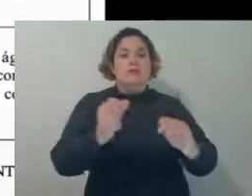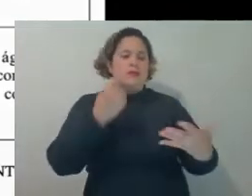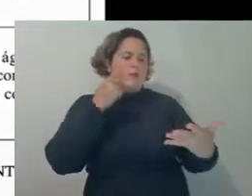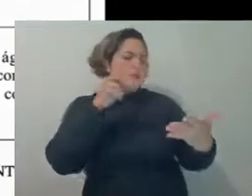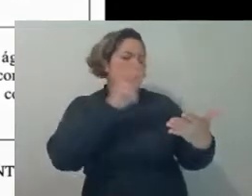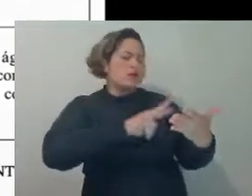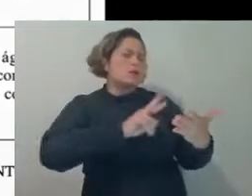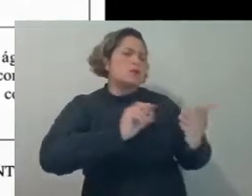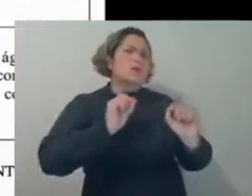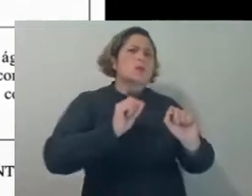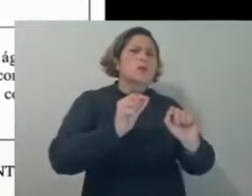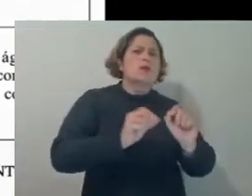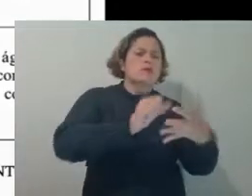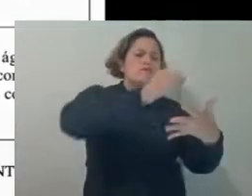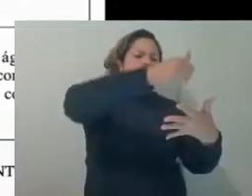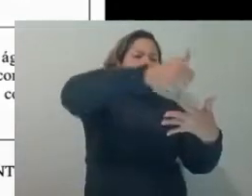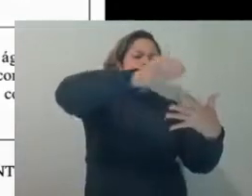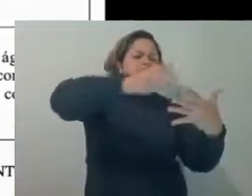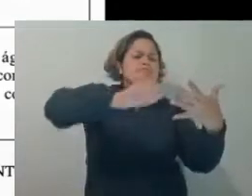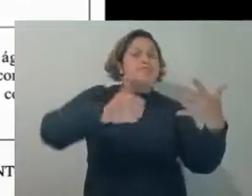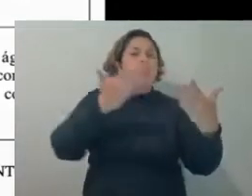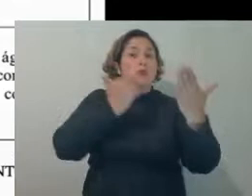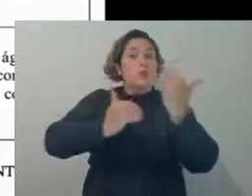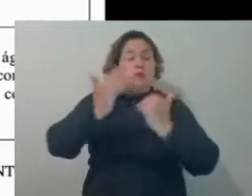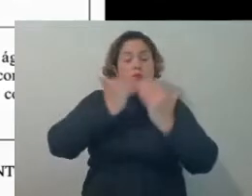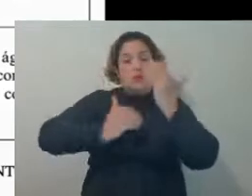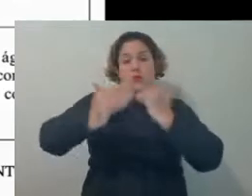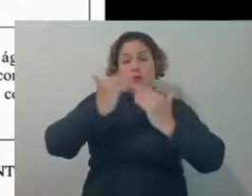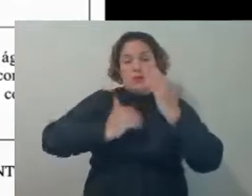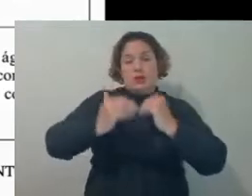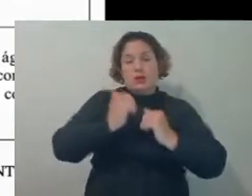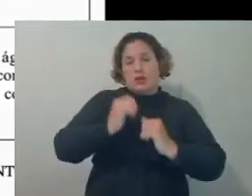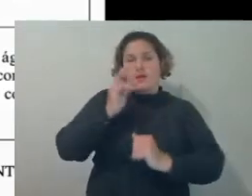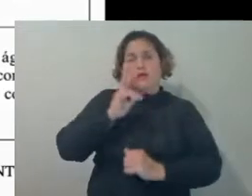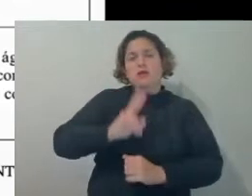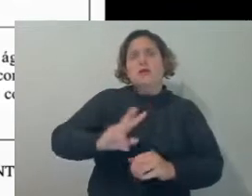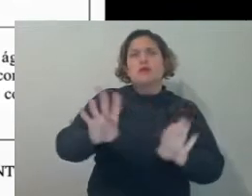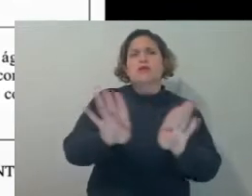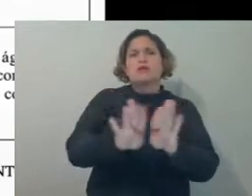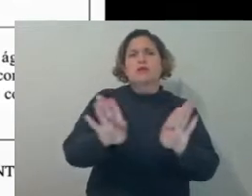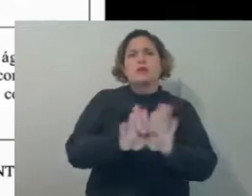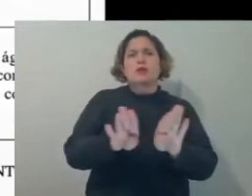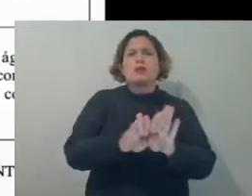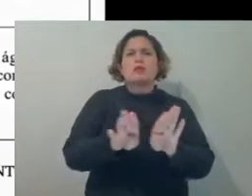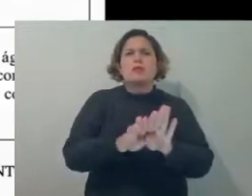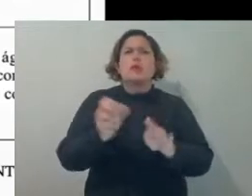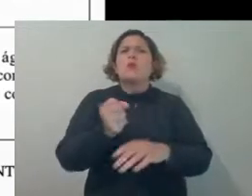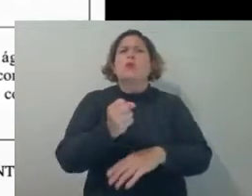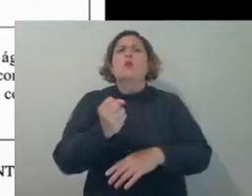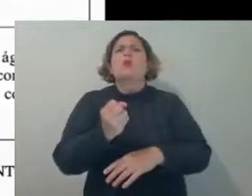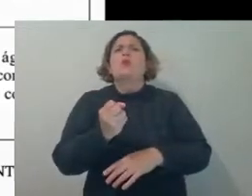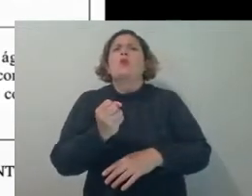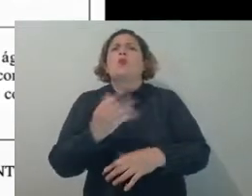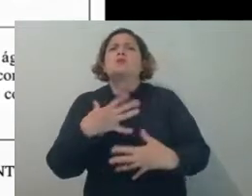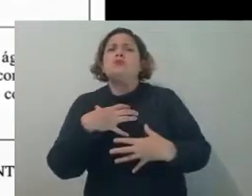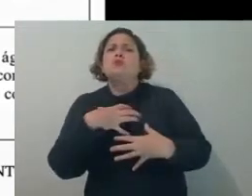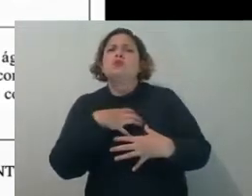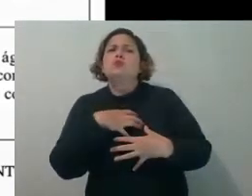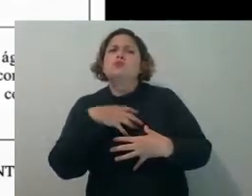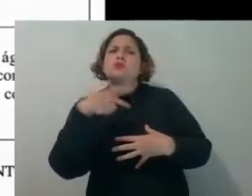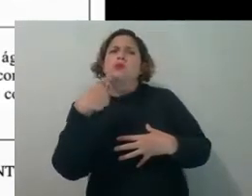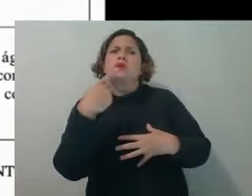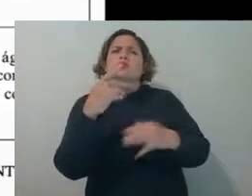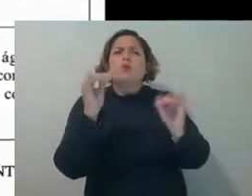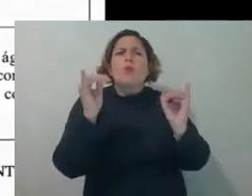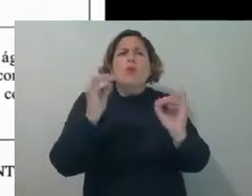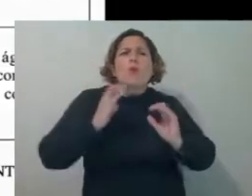dos indicadores nutricionais, que a gente avalia o score de condição corporal do animal, se ele tá